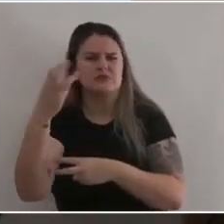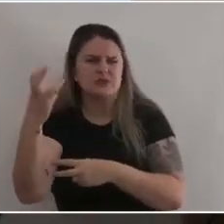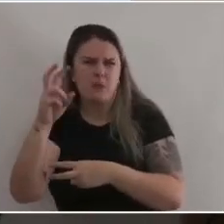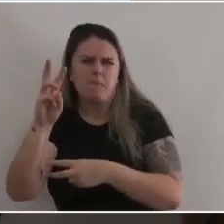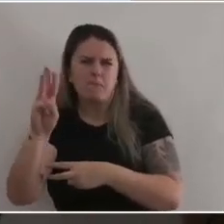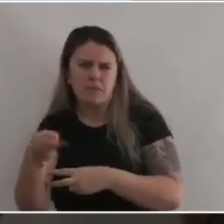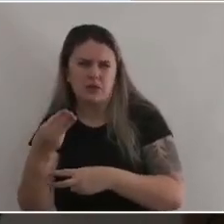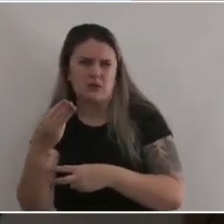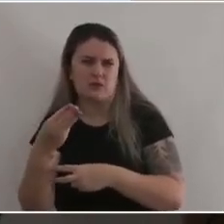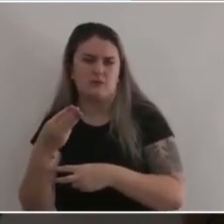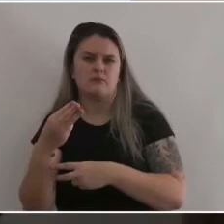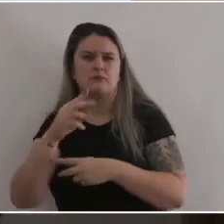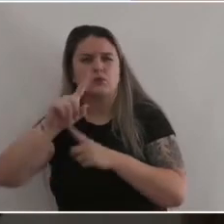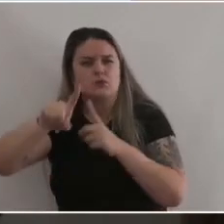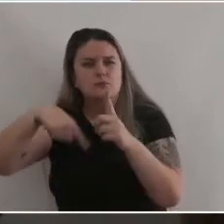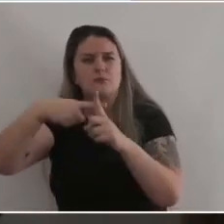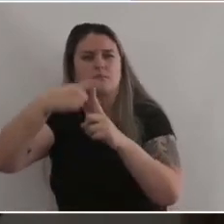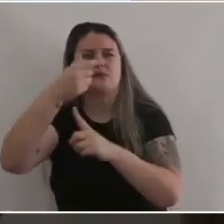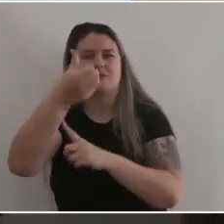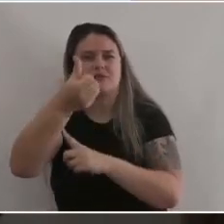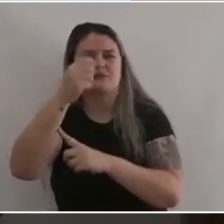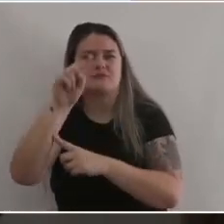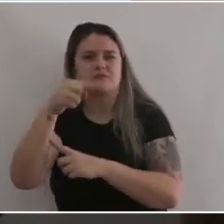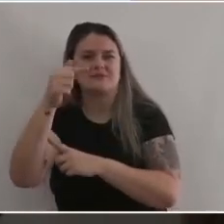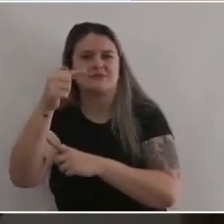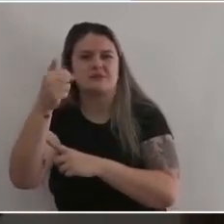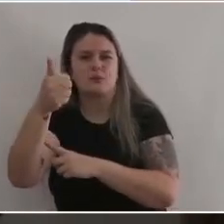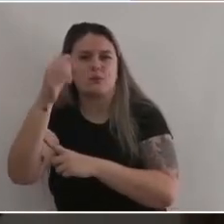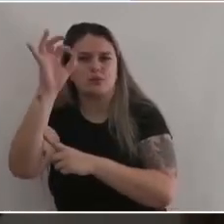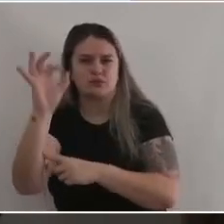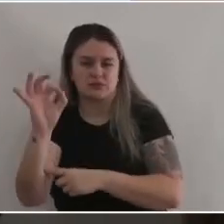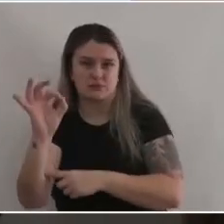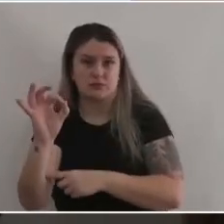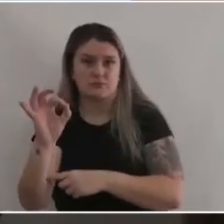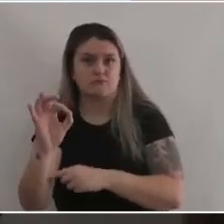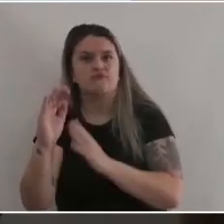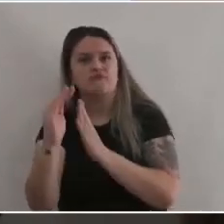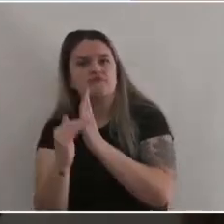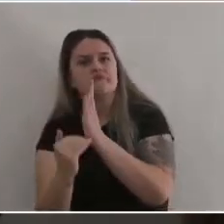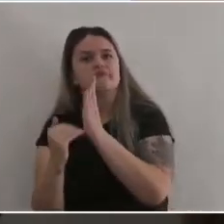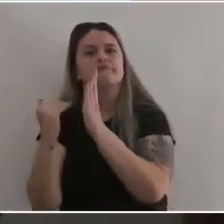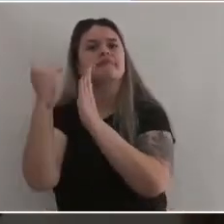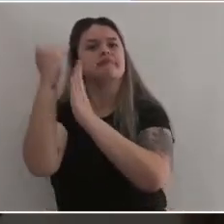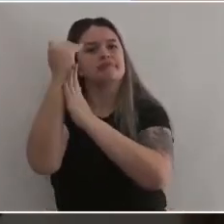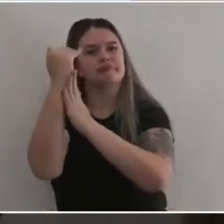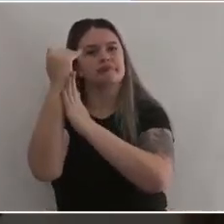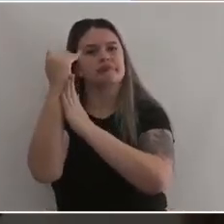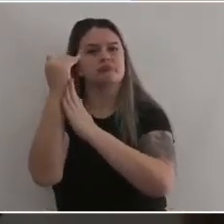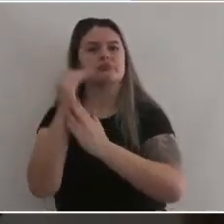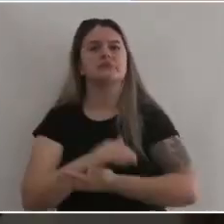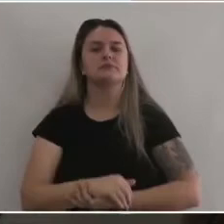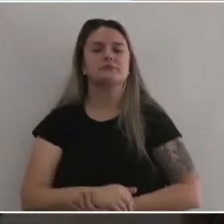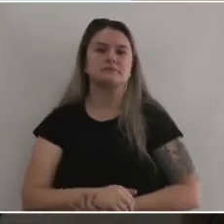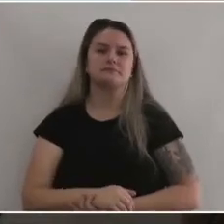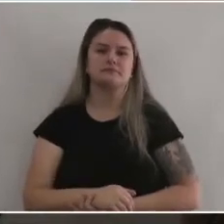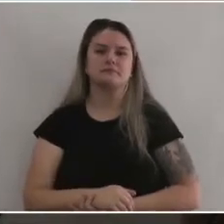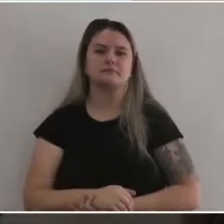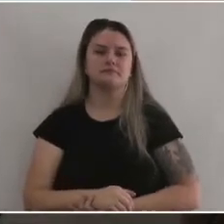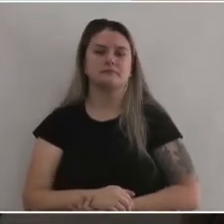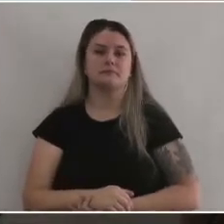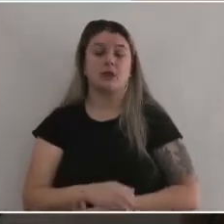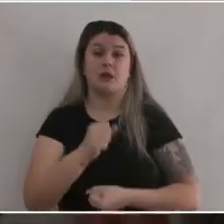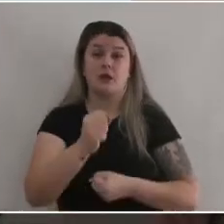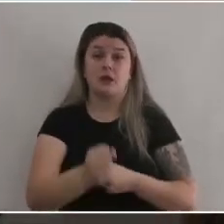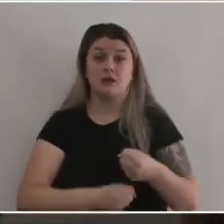155.362.000, um acréscimo de 6,71%. Então, teve um incremento considerável. E